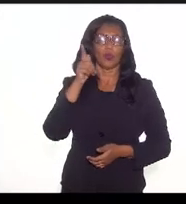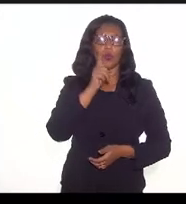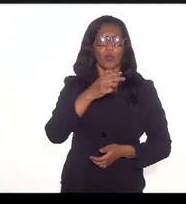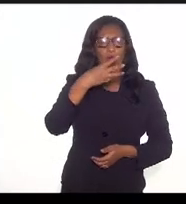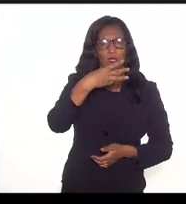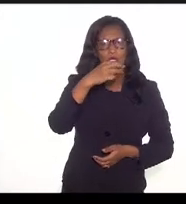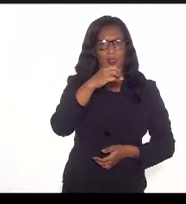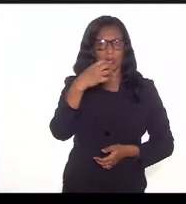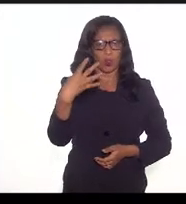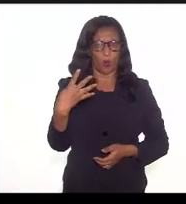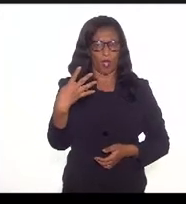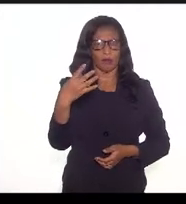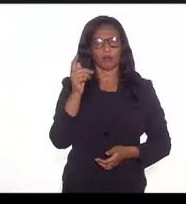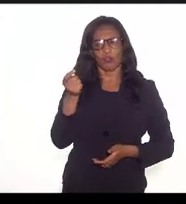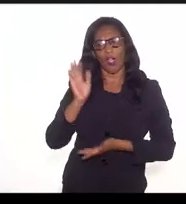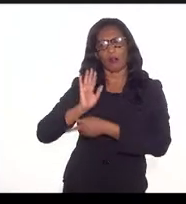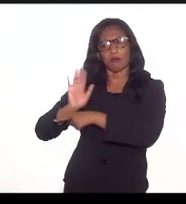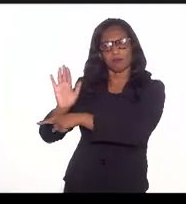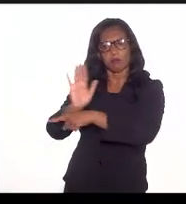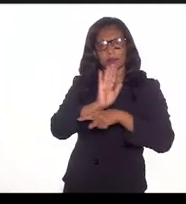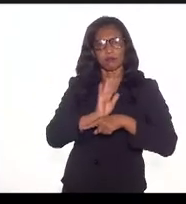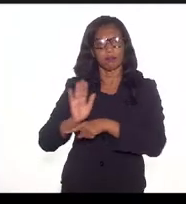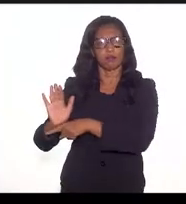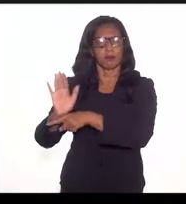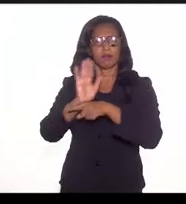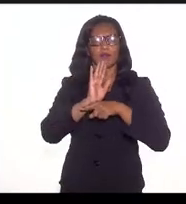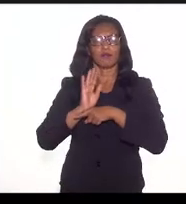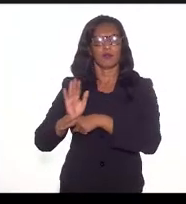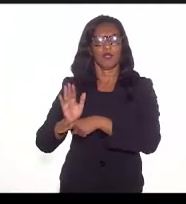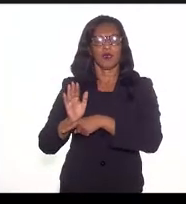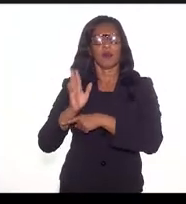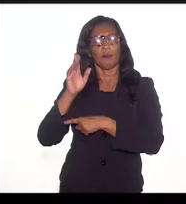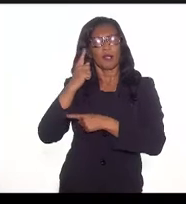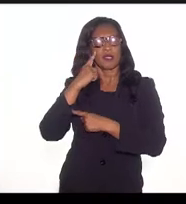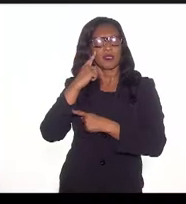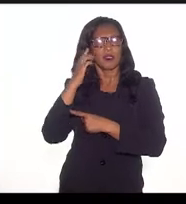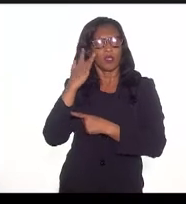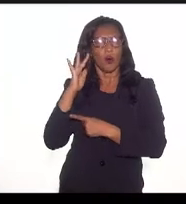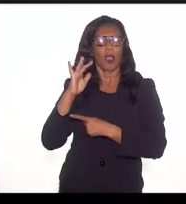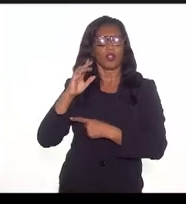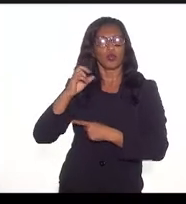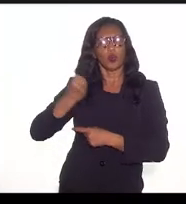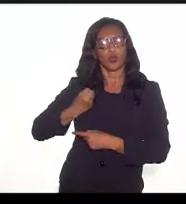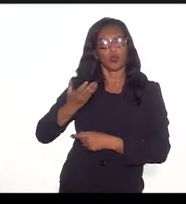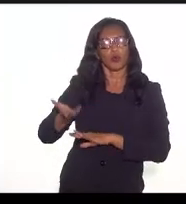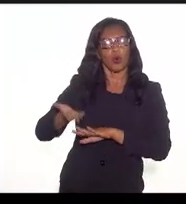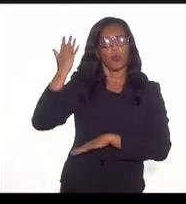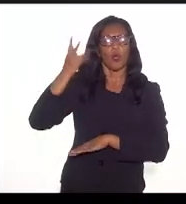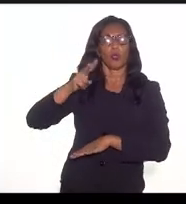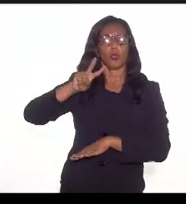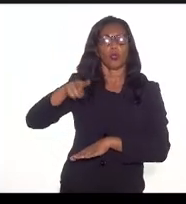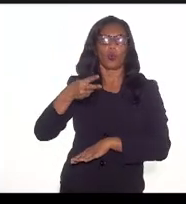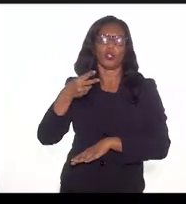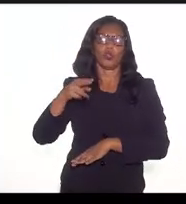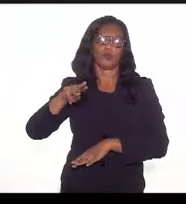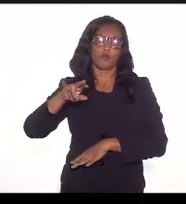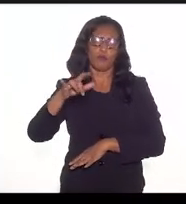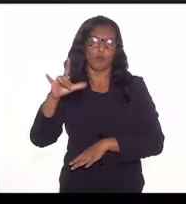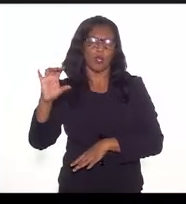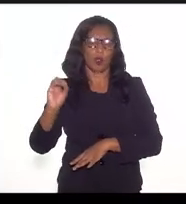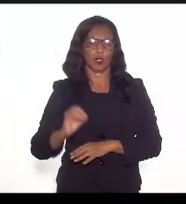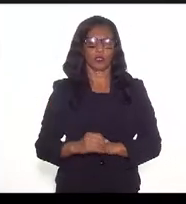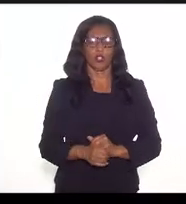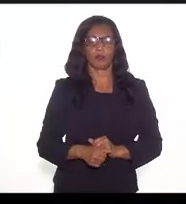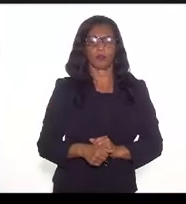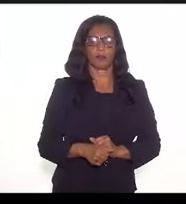304 operações, já liberou 1.5 milhão, mas esse número, se eu não me engano, já passou de 2 milhões. A gente vinha aí de 50 operações por